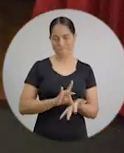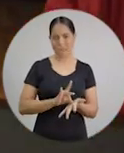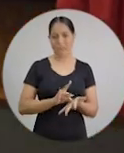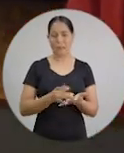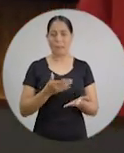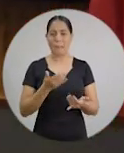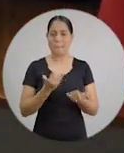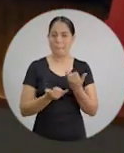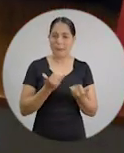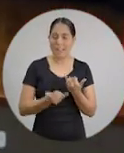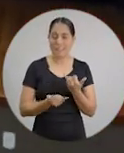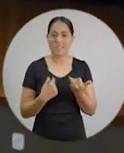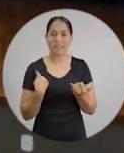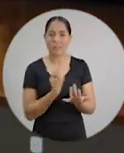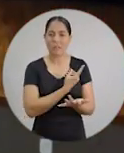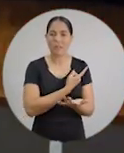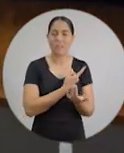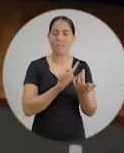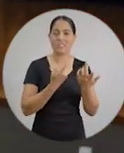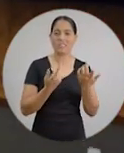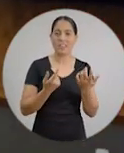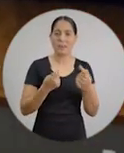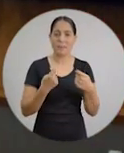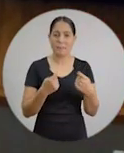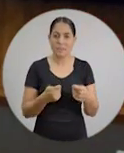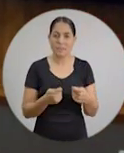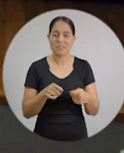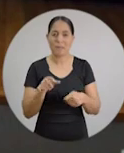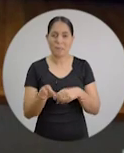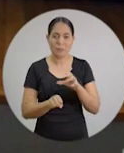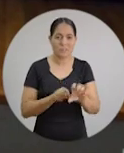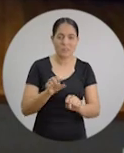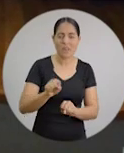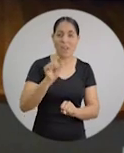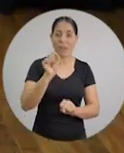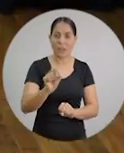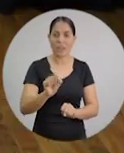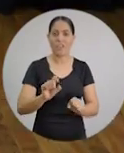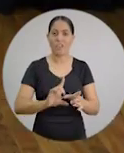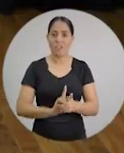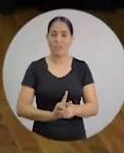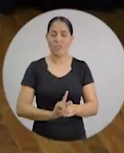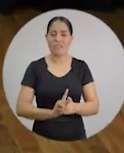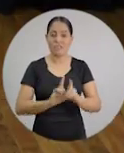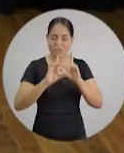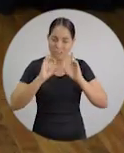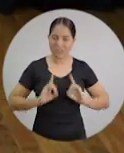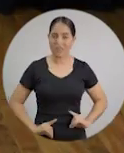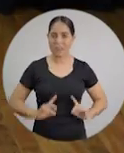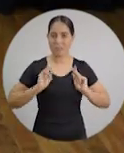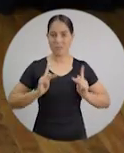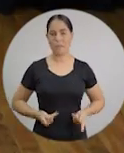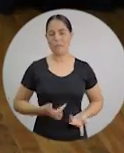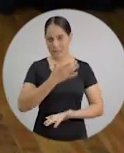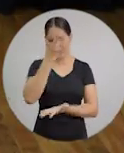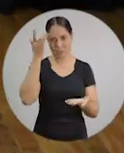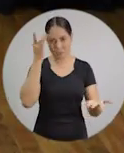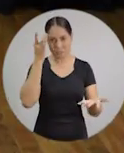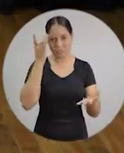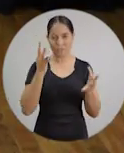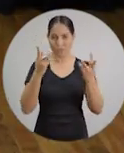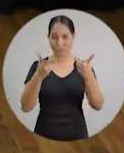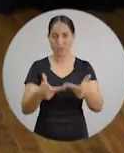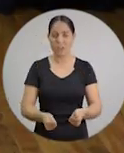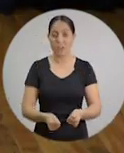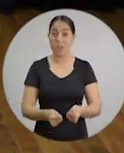e na busca para que, de fato, a gente possa ter garantida a dignidade de todo ser humano. E o interessante desta